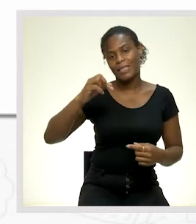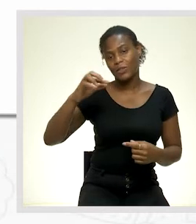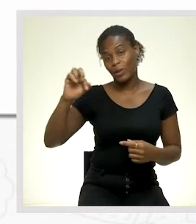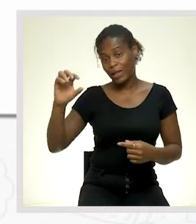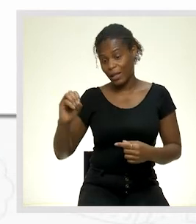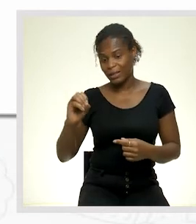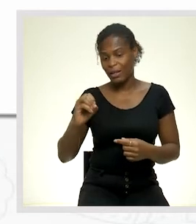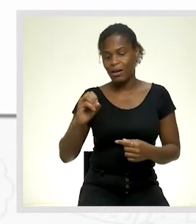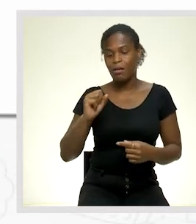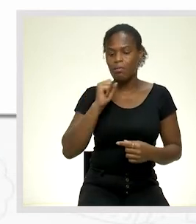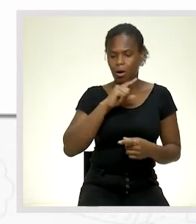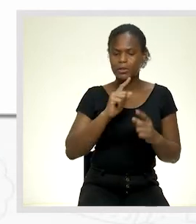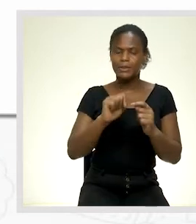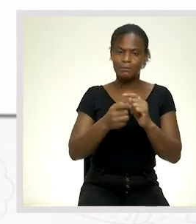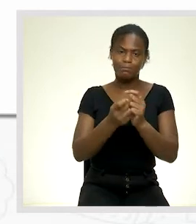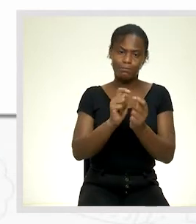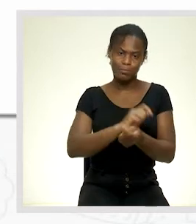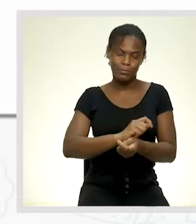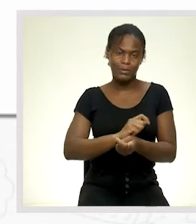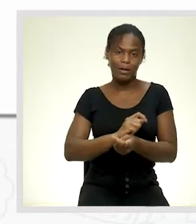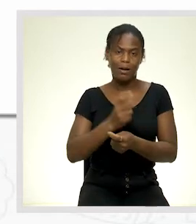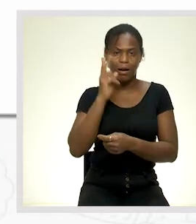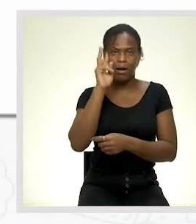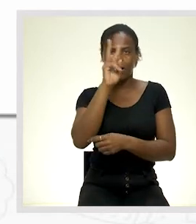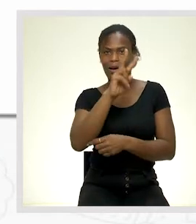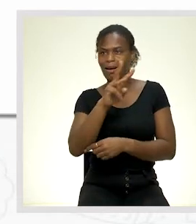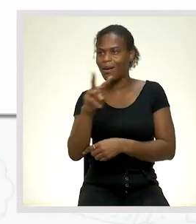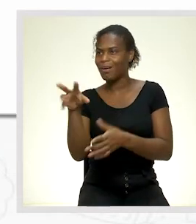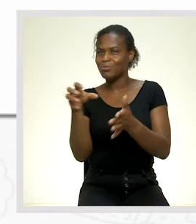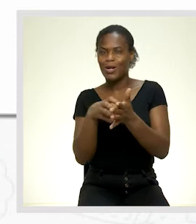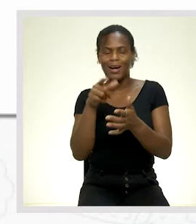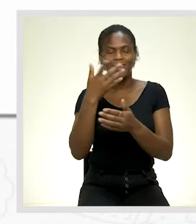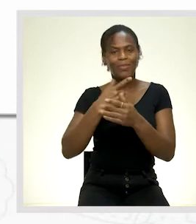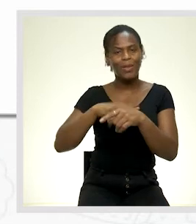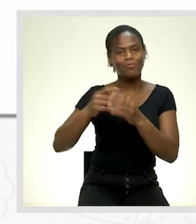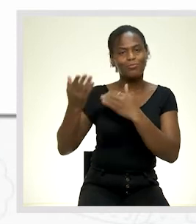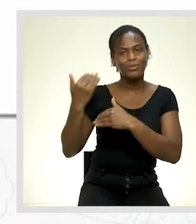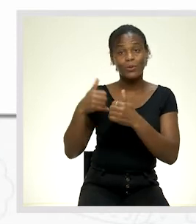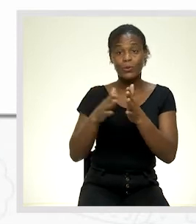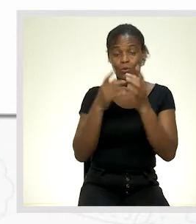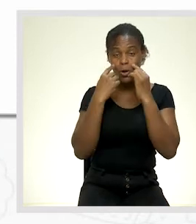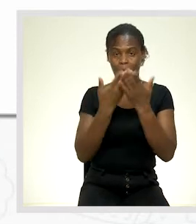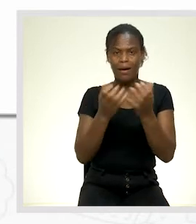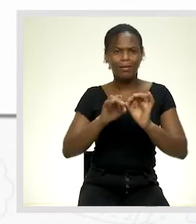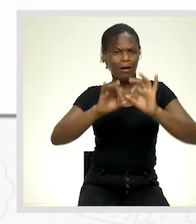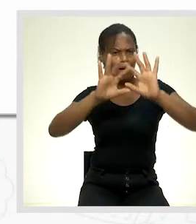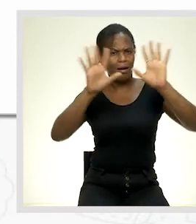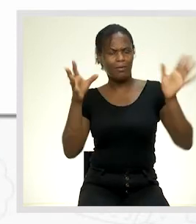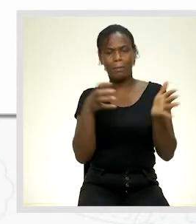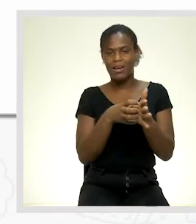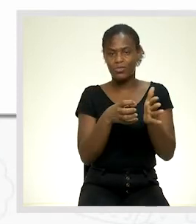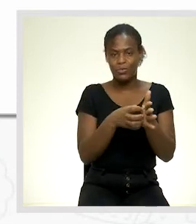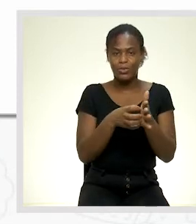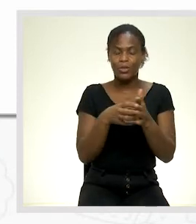1880 podem substituir a contemplação das gravuras da época. Tudo se apresenta nitidamente nessas